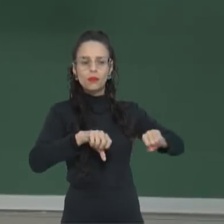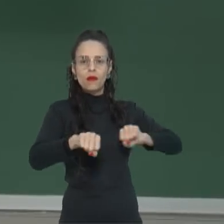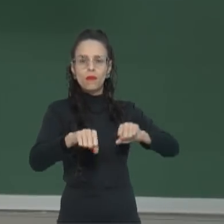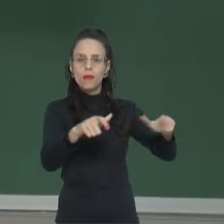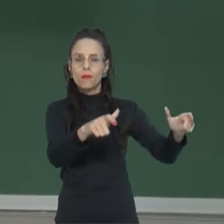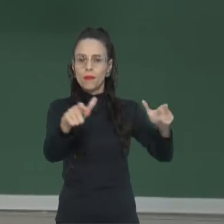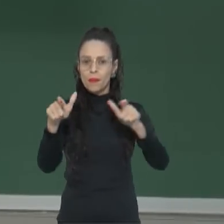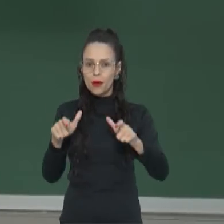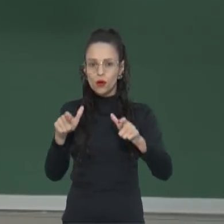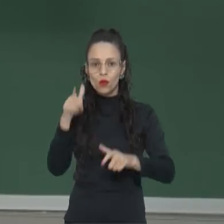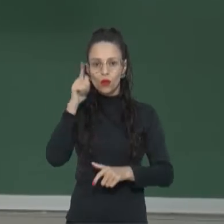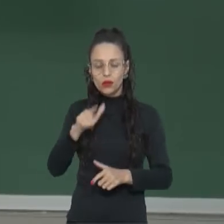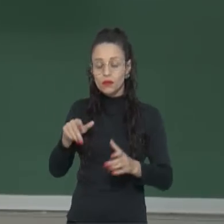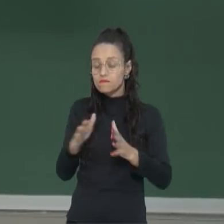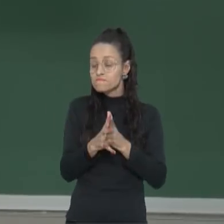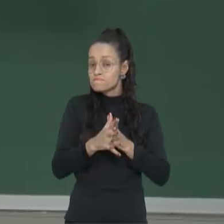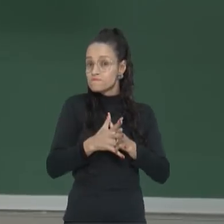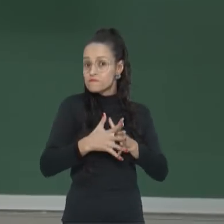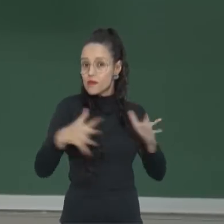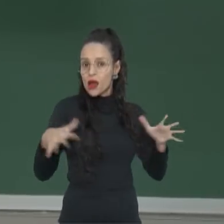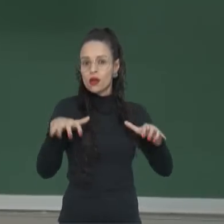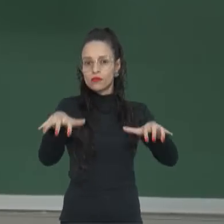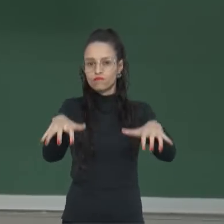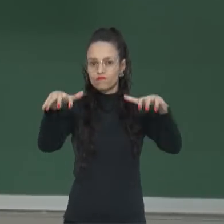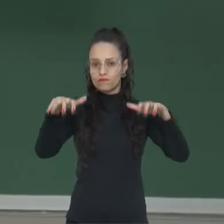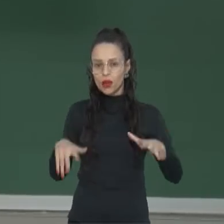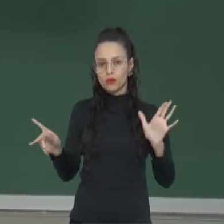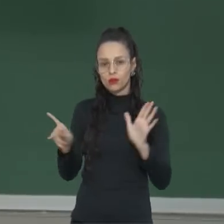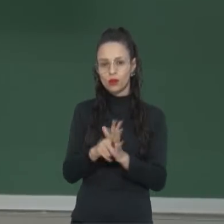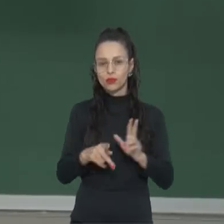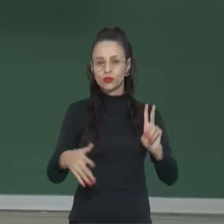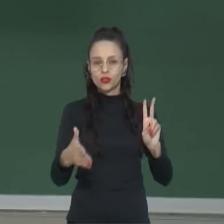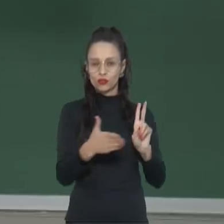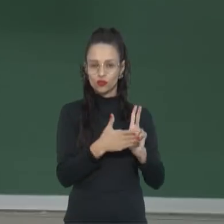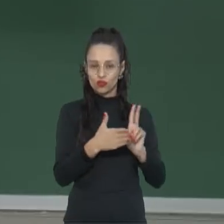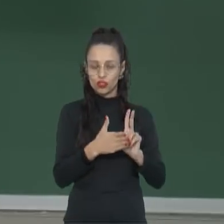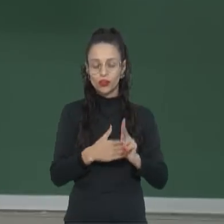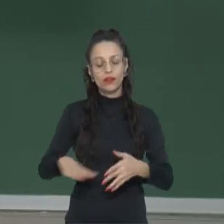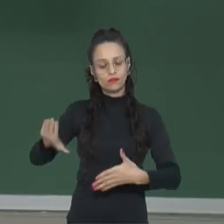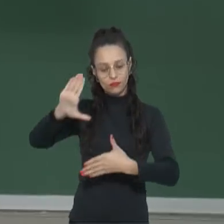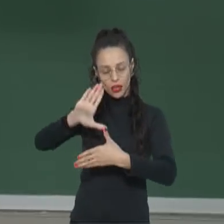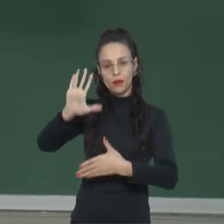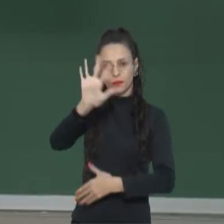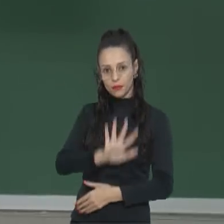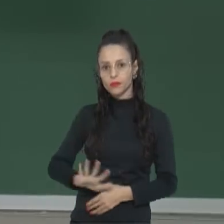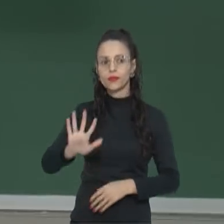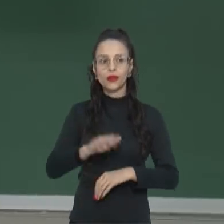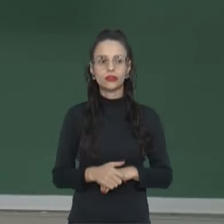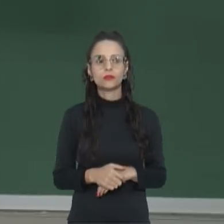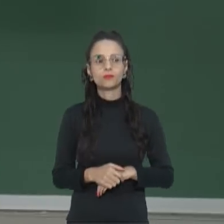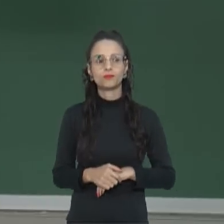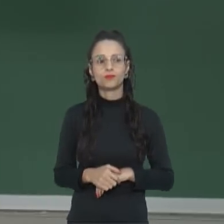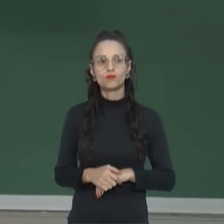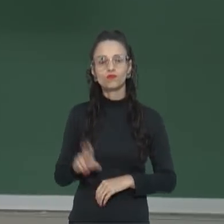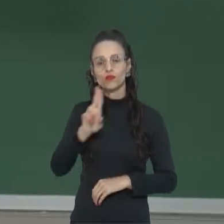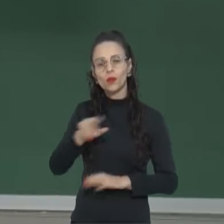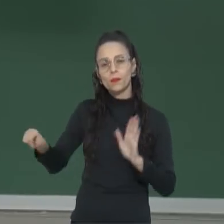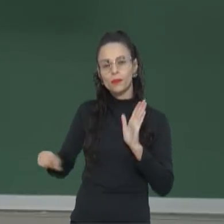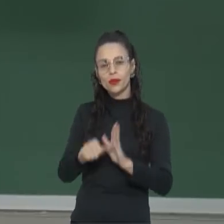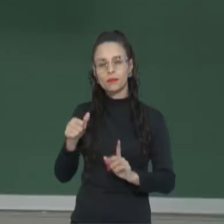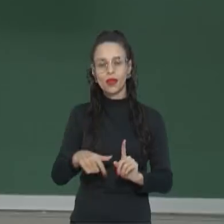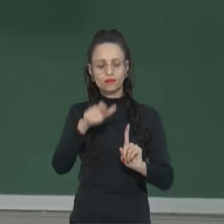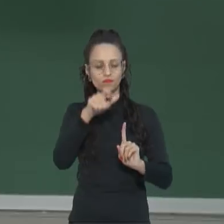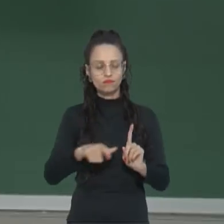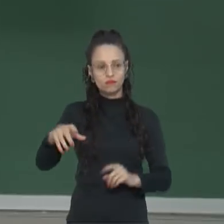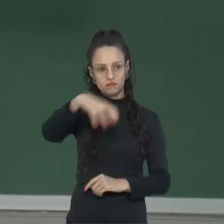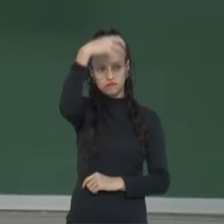maior império indígena da América. Maior, hein, galera? O primeiro Sapa-Inca, o imperador, chamava-se, Pachacuti.